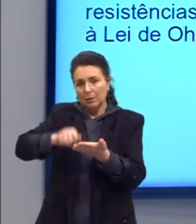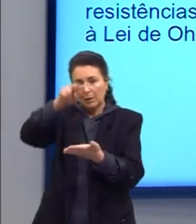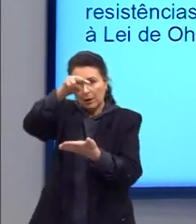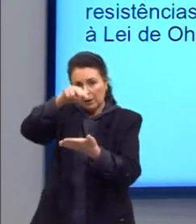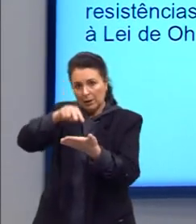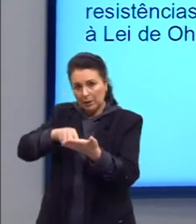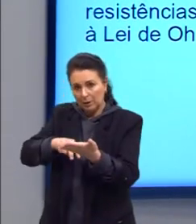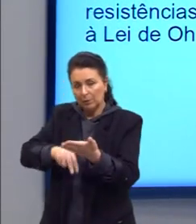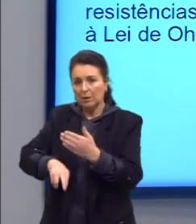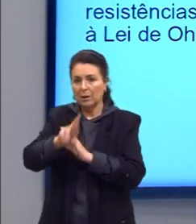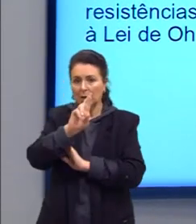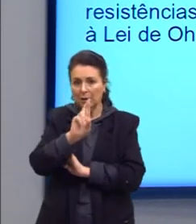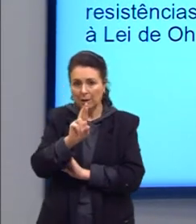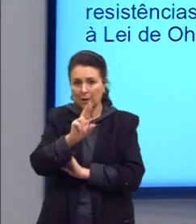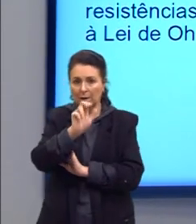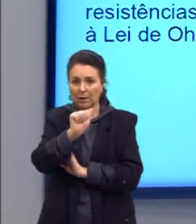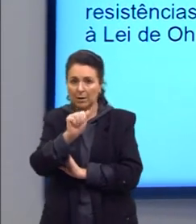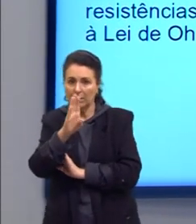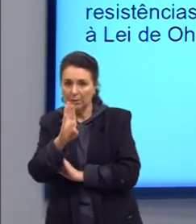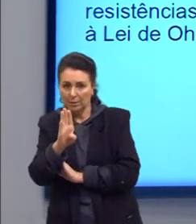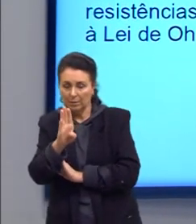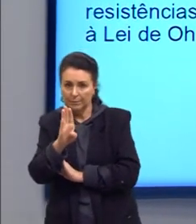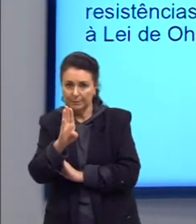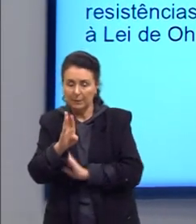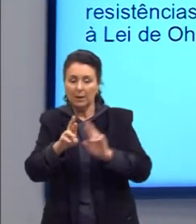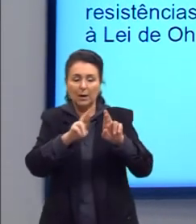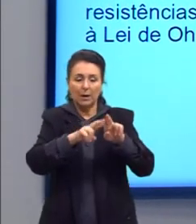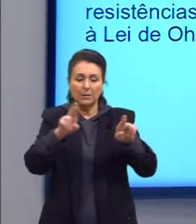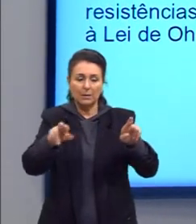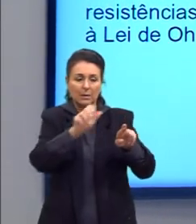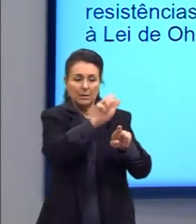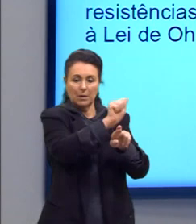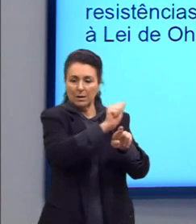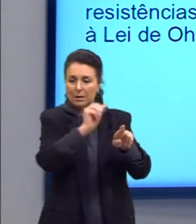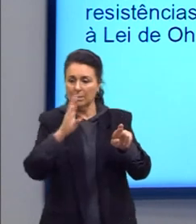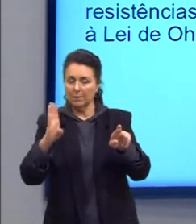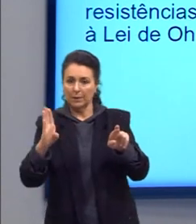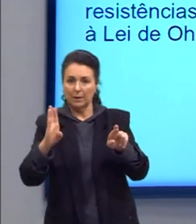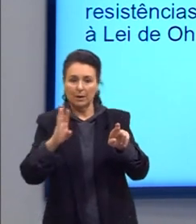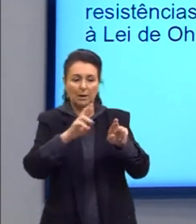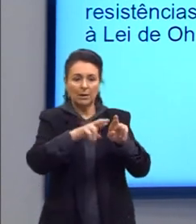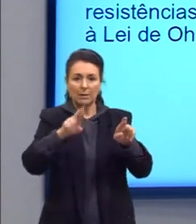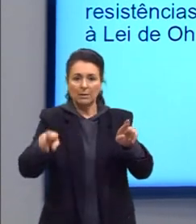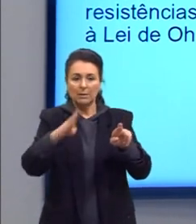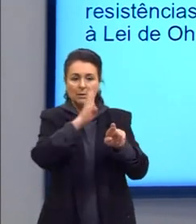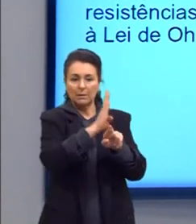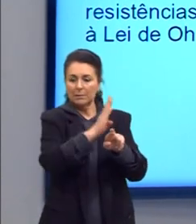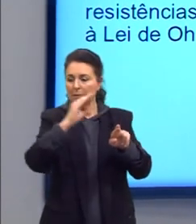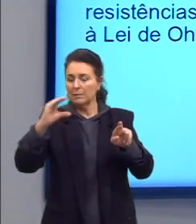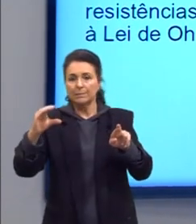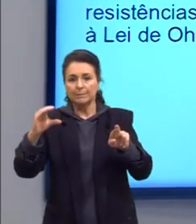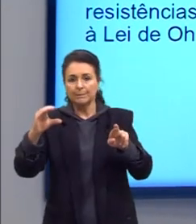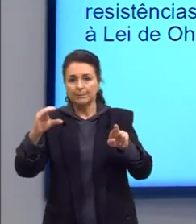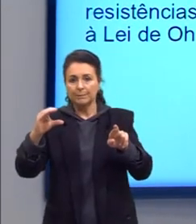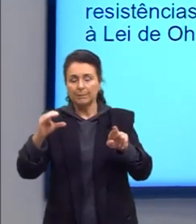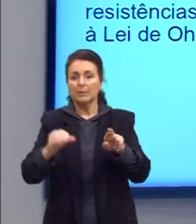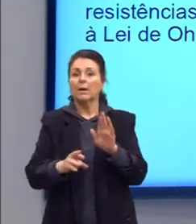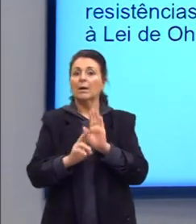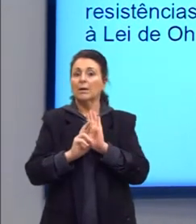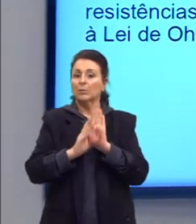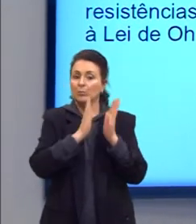leituras de r a b resistência de A até B e a resistência de B até C